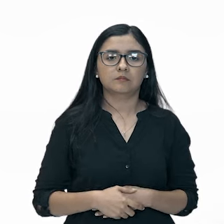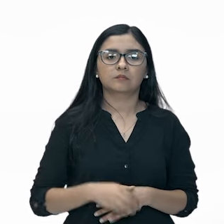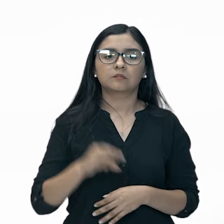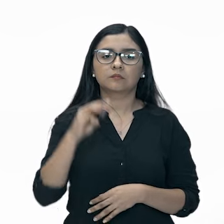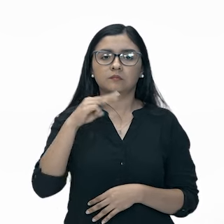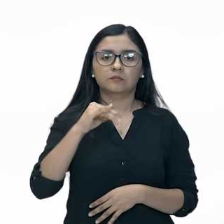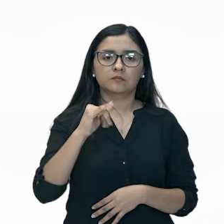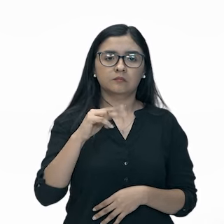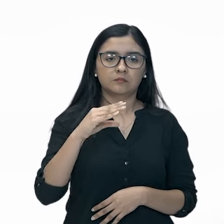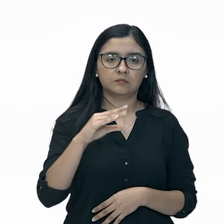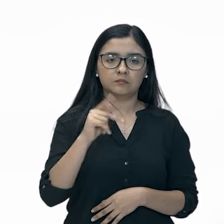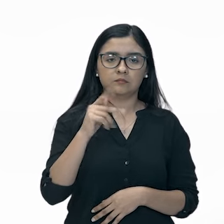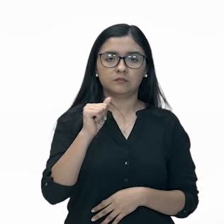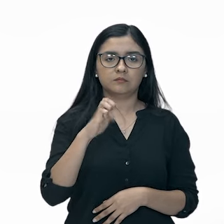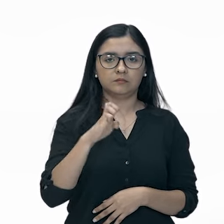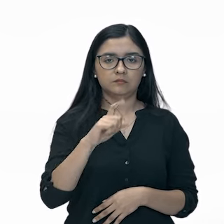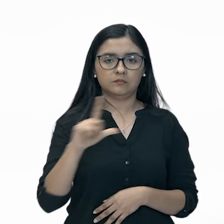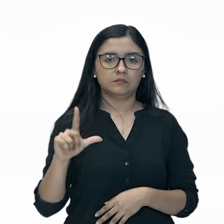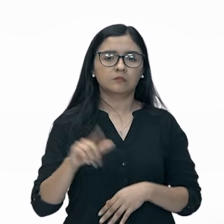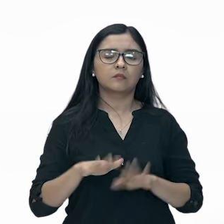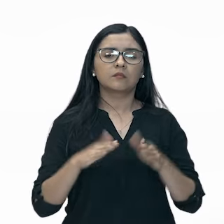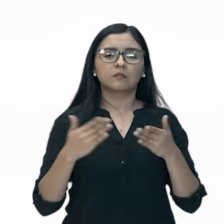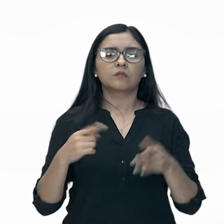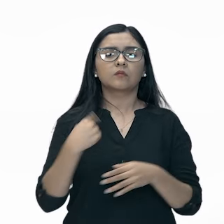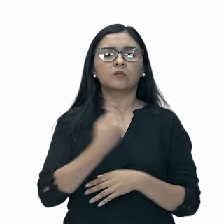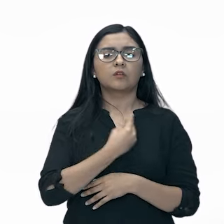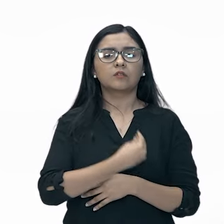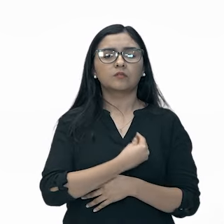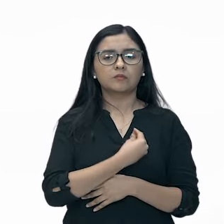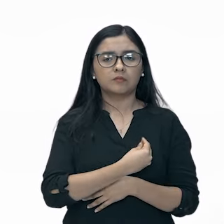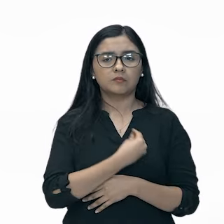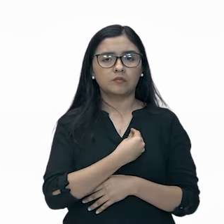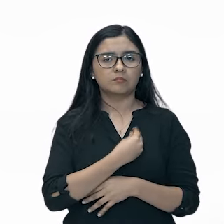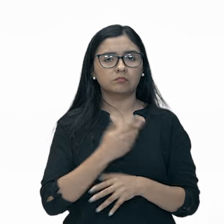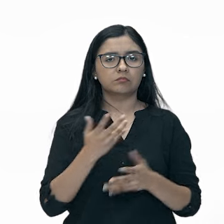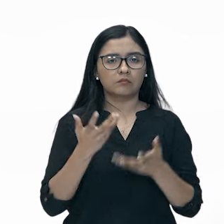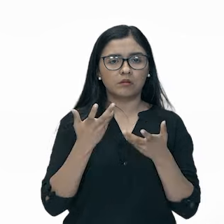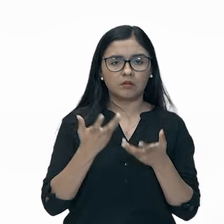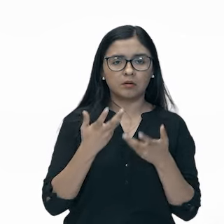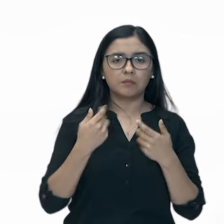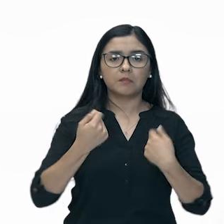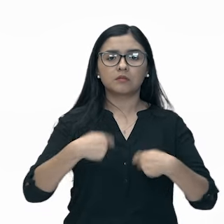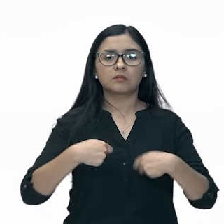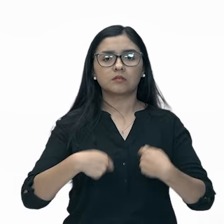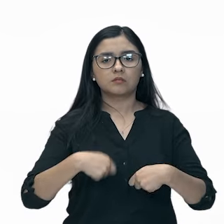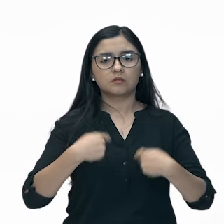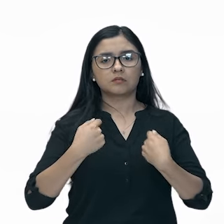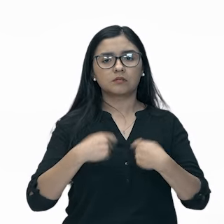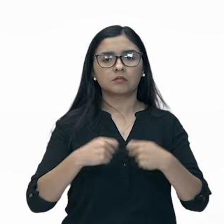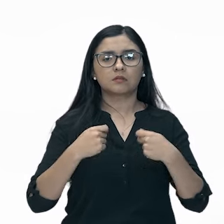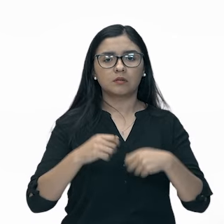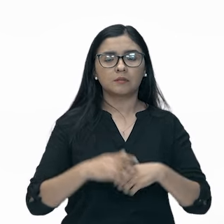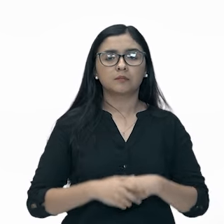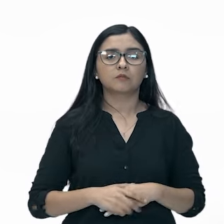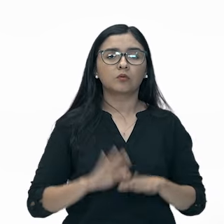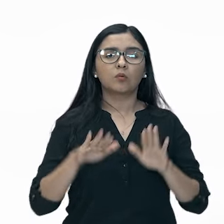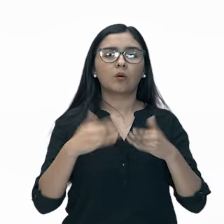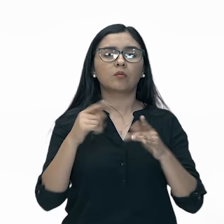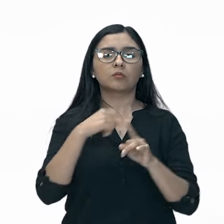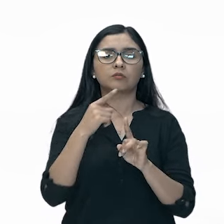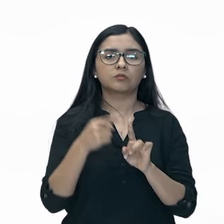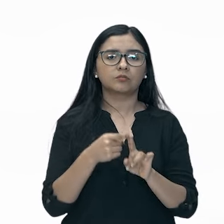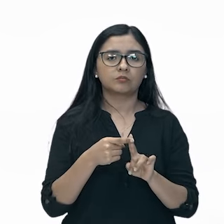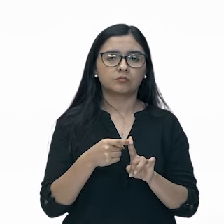Jordan Afinal Para vivermos a vida que queremos precisamos saber o que queremos